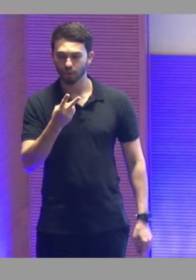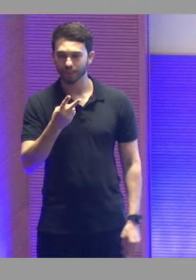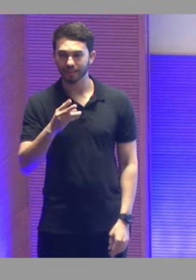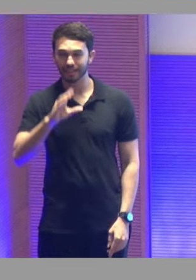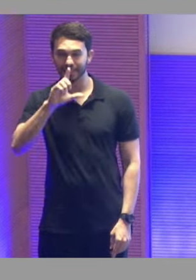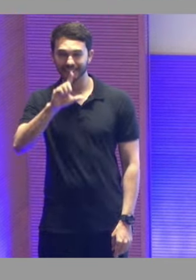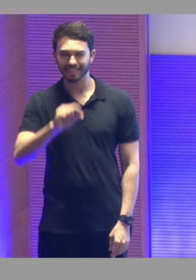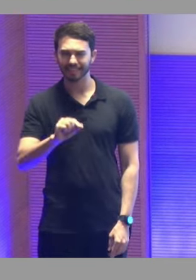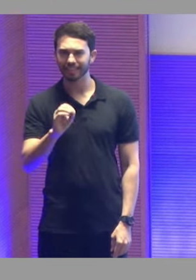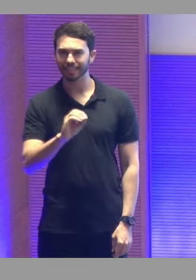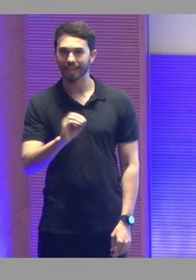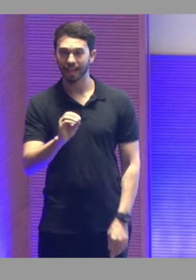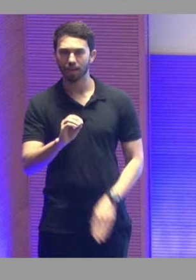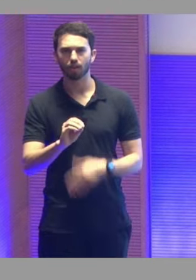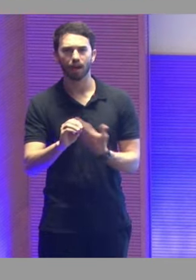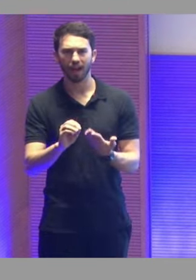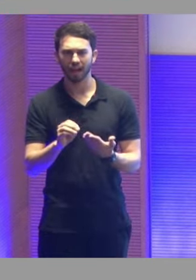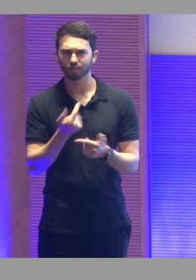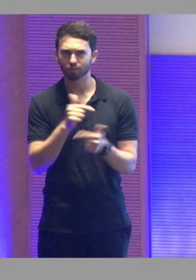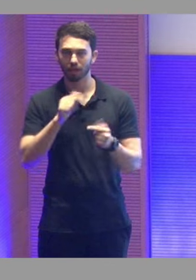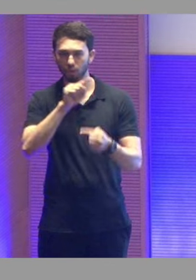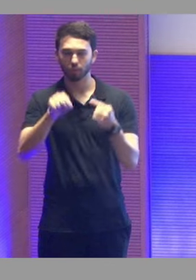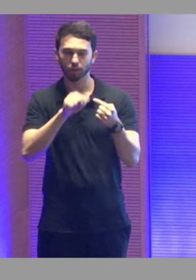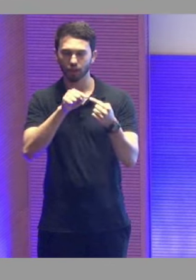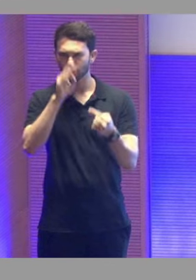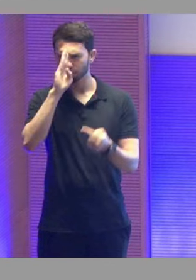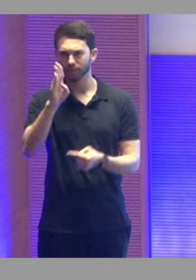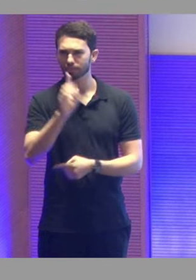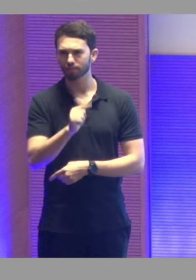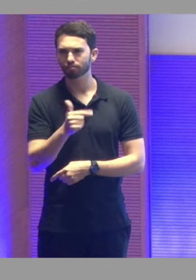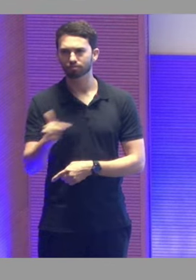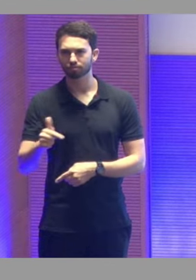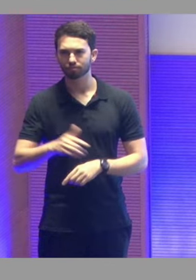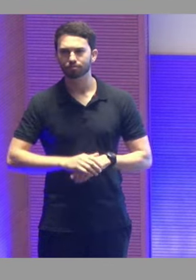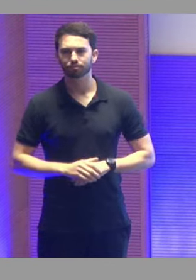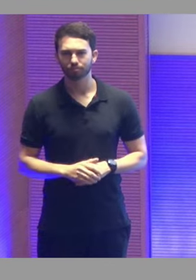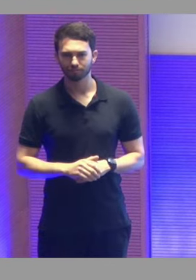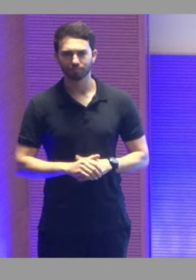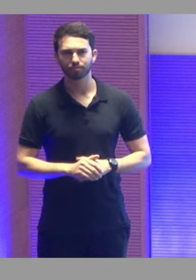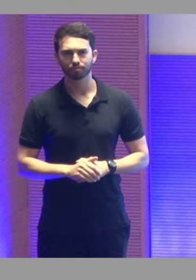adotar a meta Mas ela é o por você vai adotar né Eh